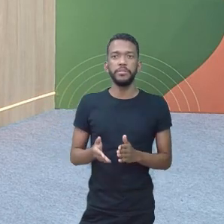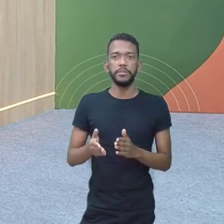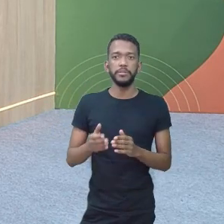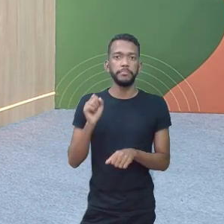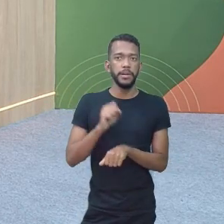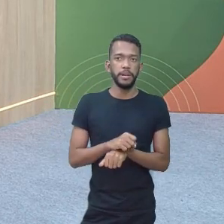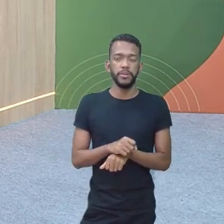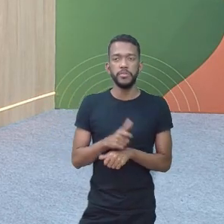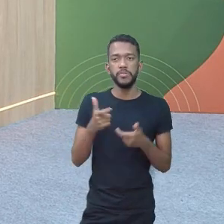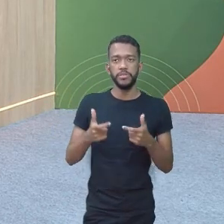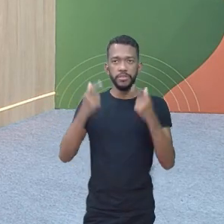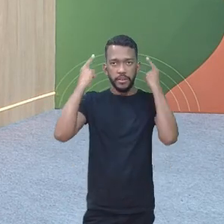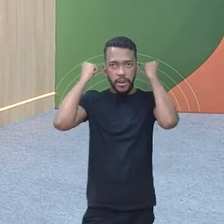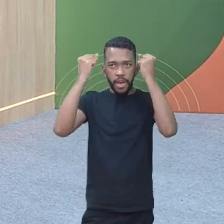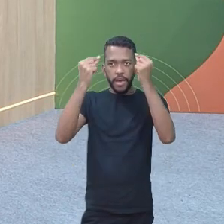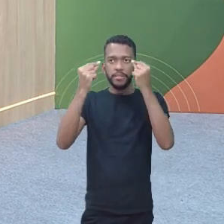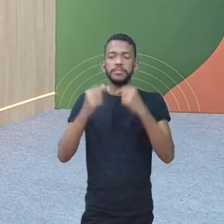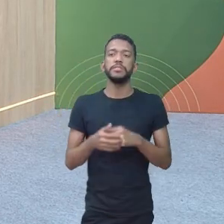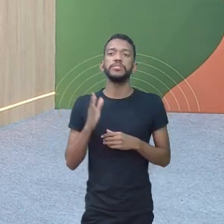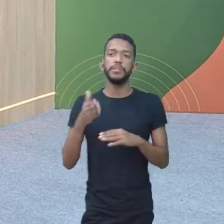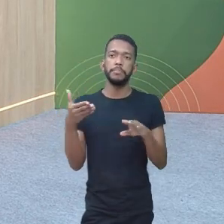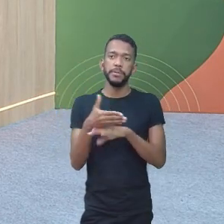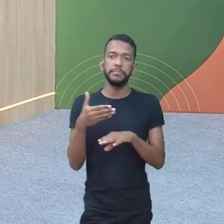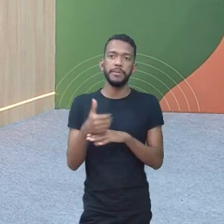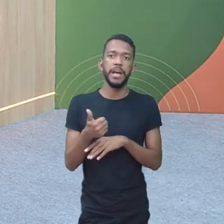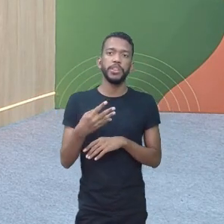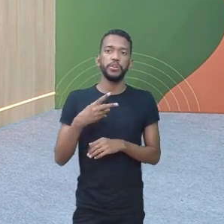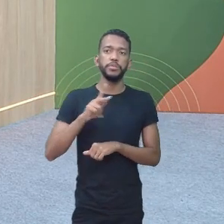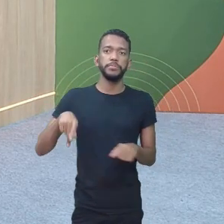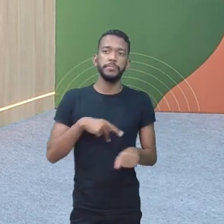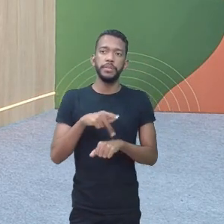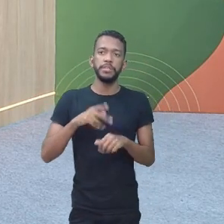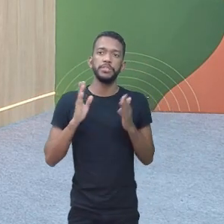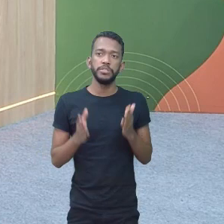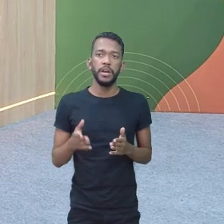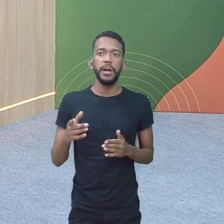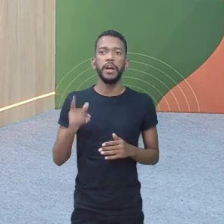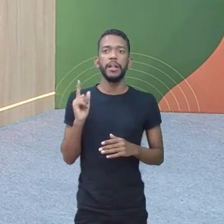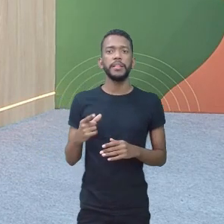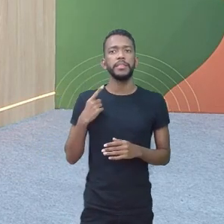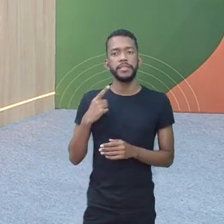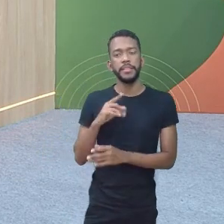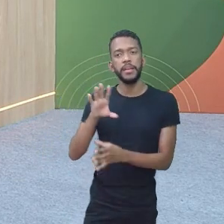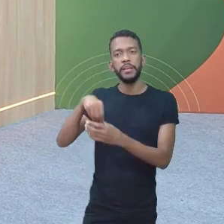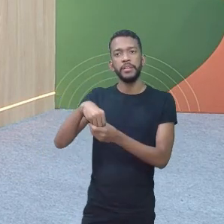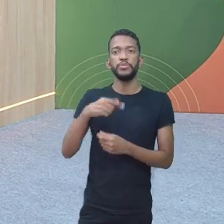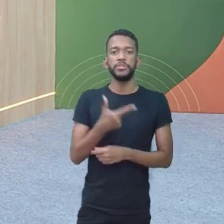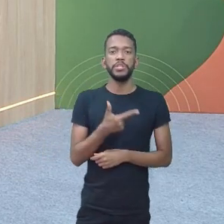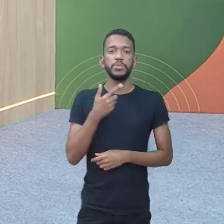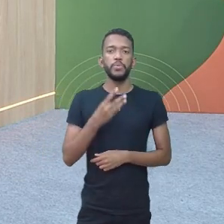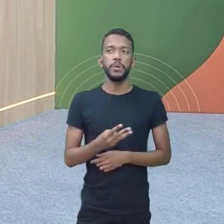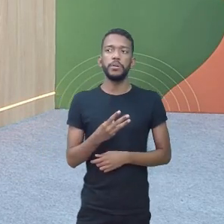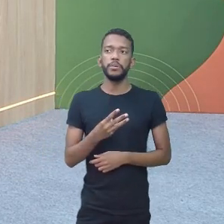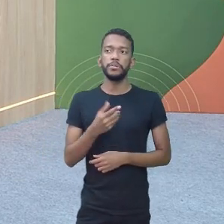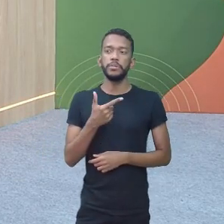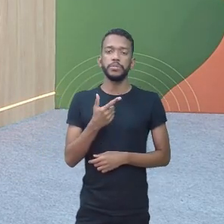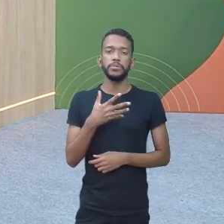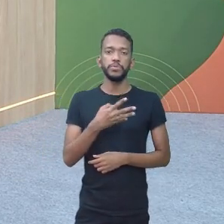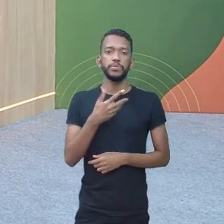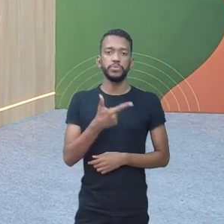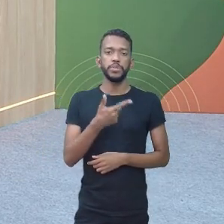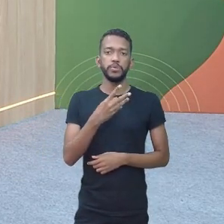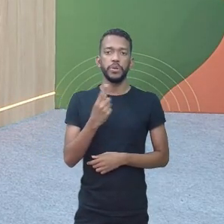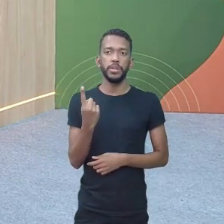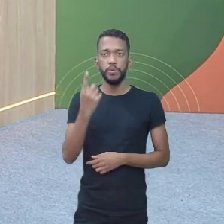Na Grécia, com participações de 14 países. O evento ele contabilizou com